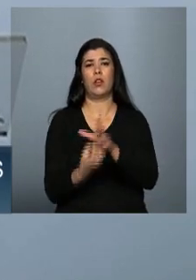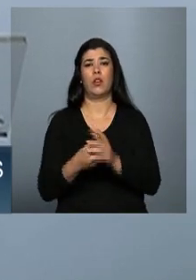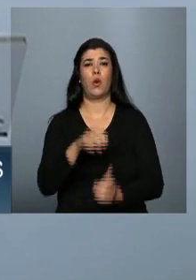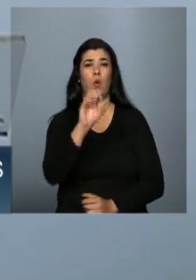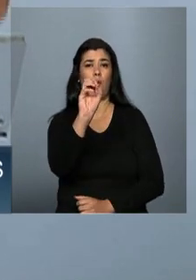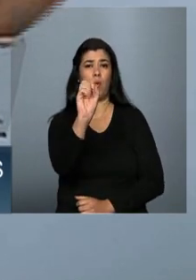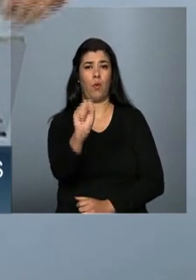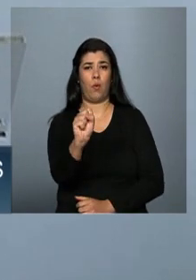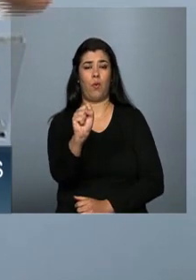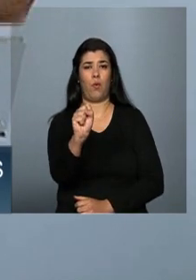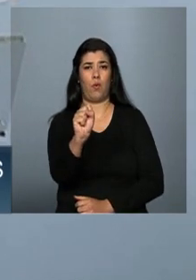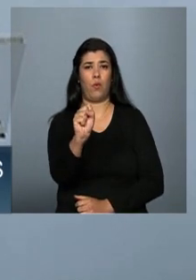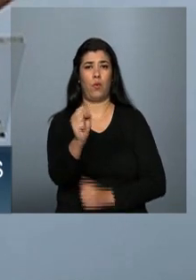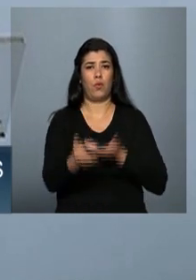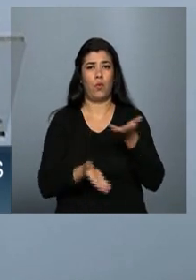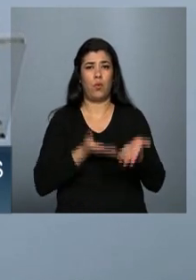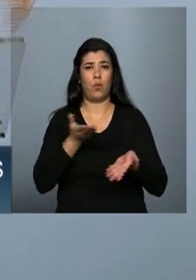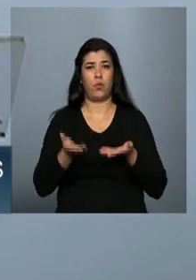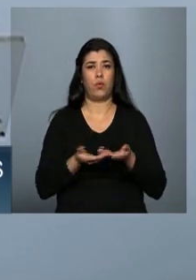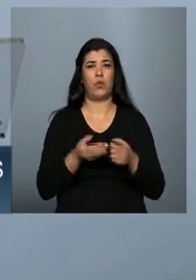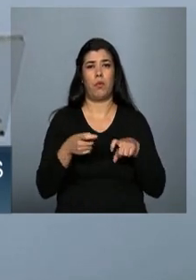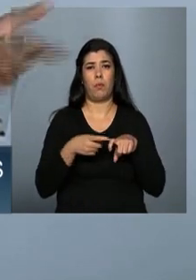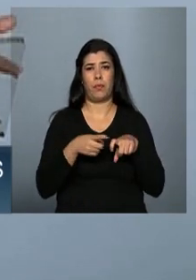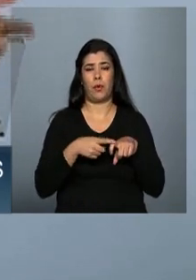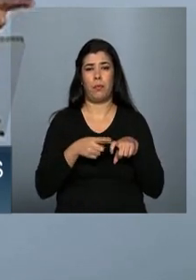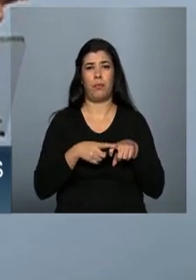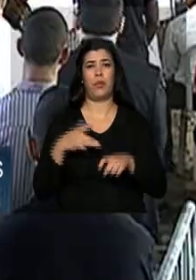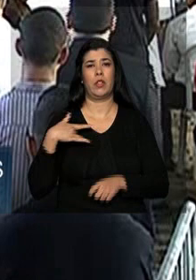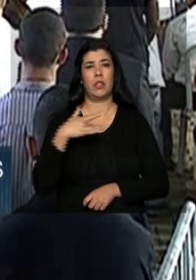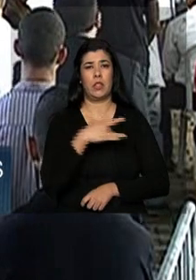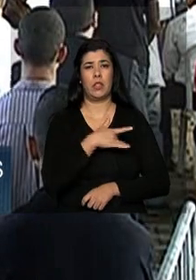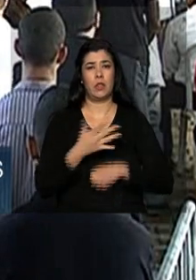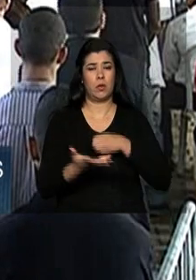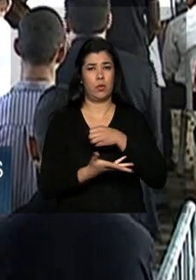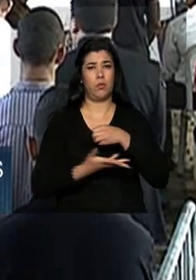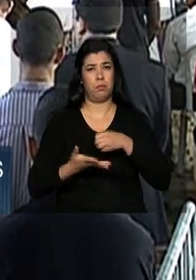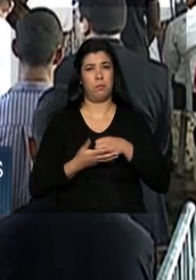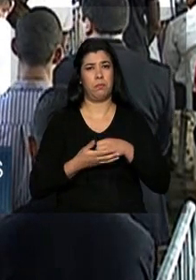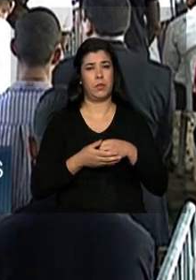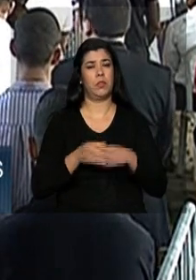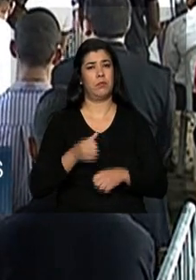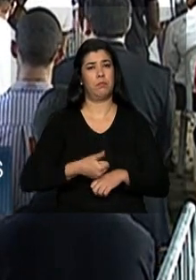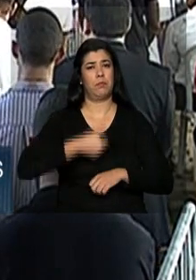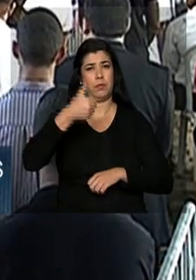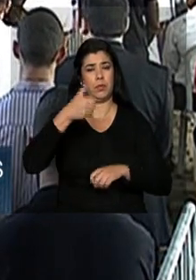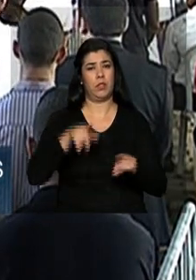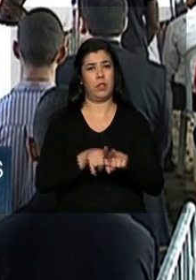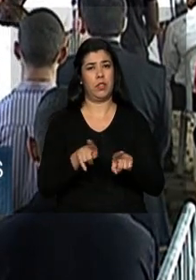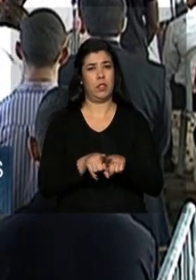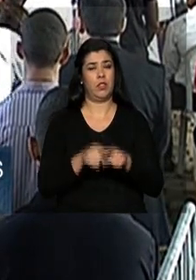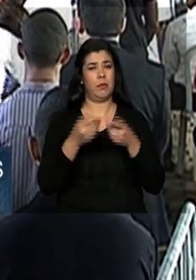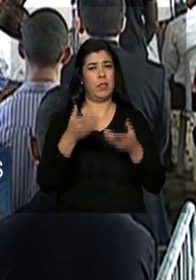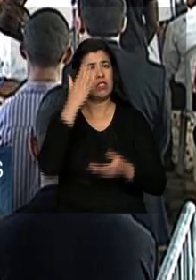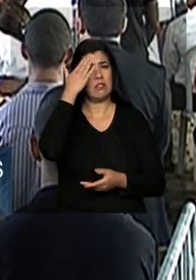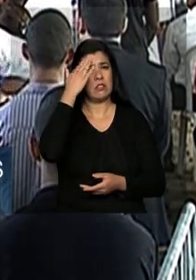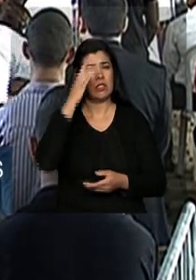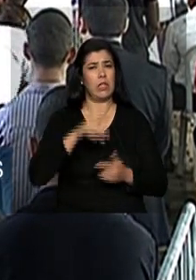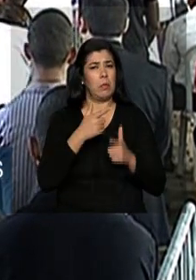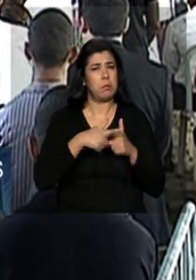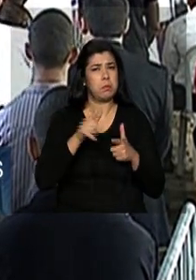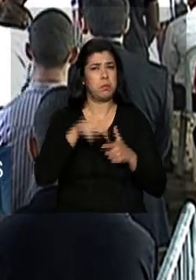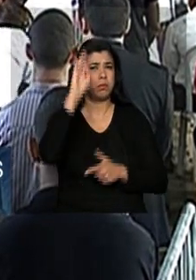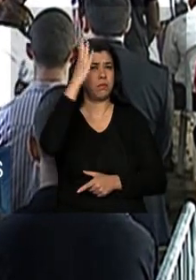família, permitindo atenção básica na saúde de muito mais qualidade. A gente sabe que os desafios do Brasil são